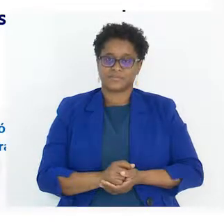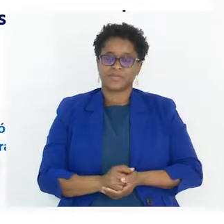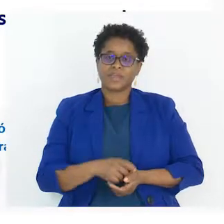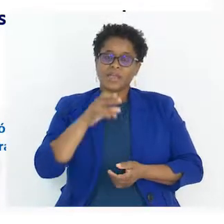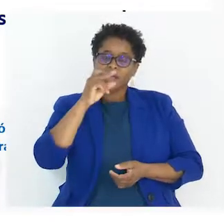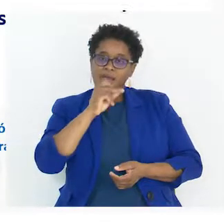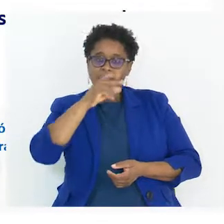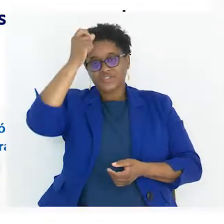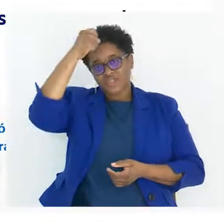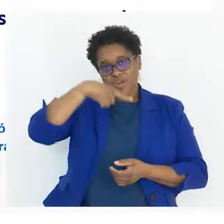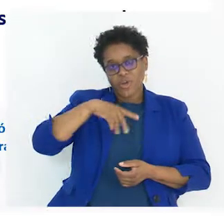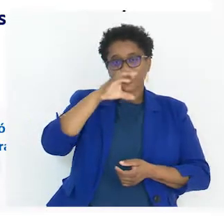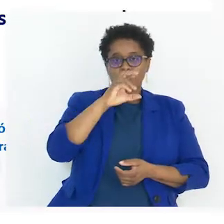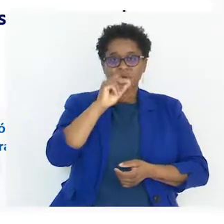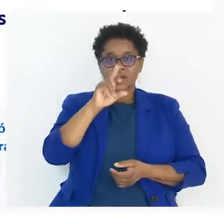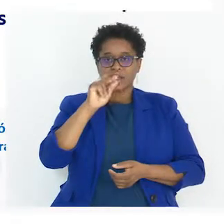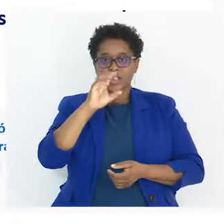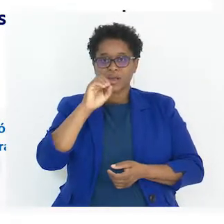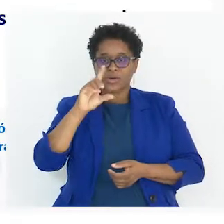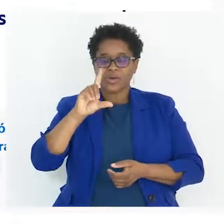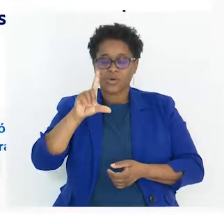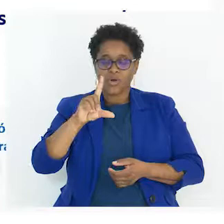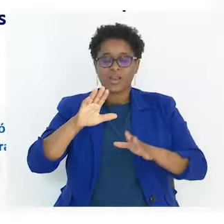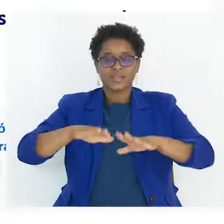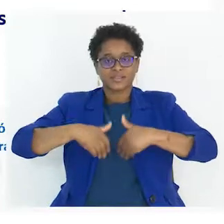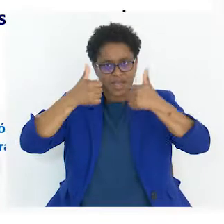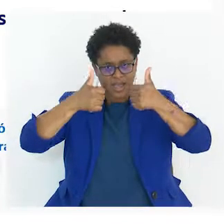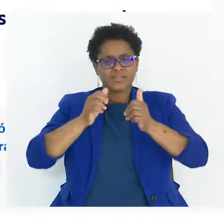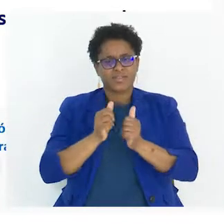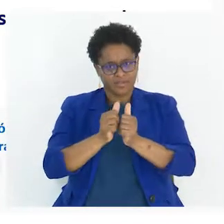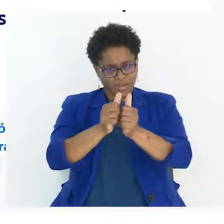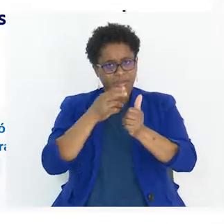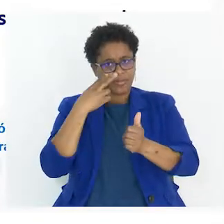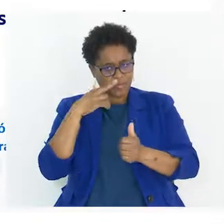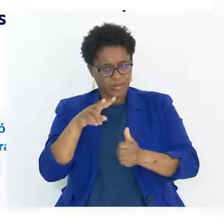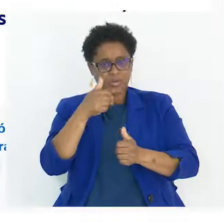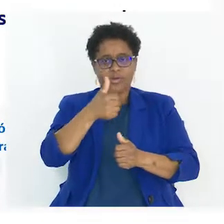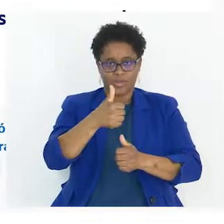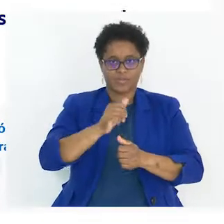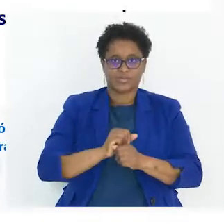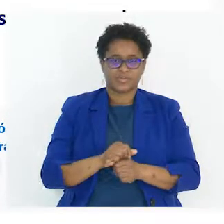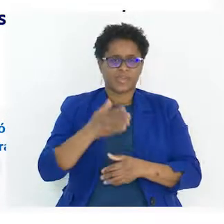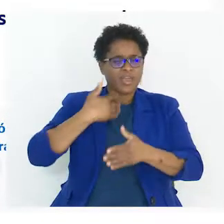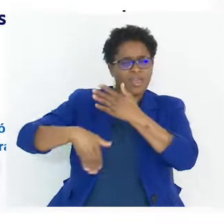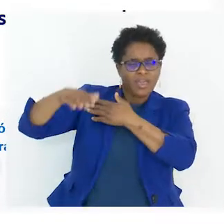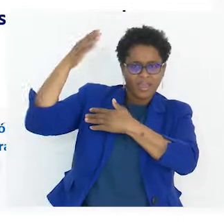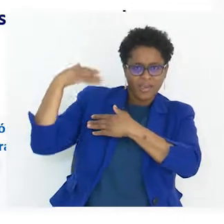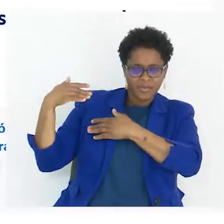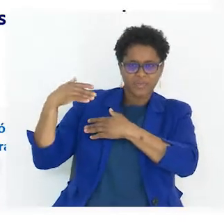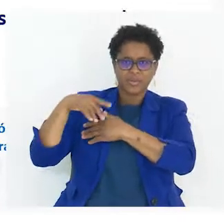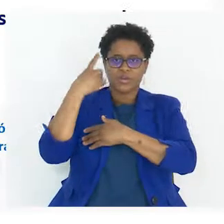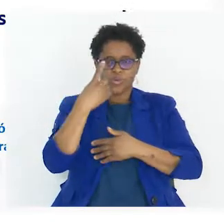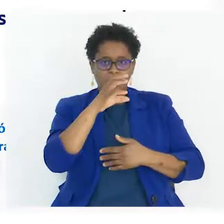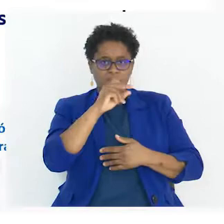lá. A história do caracol na cidade. Estão a acompanhar? Ótimo! Era